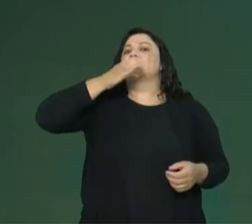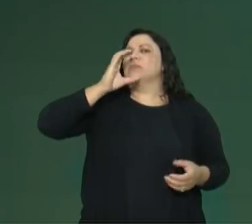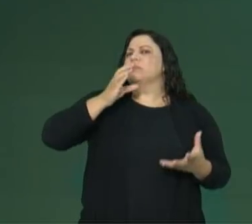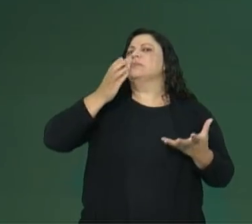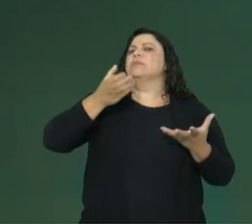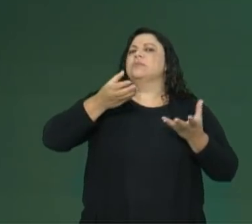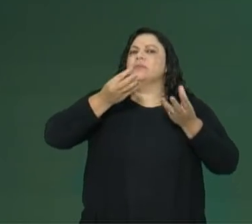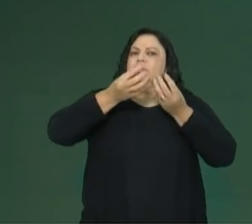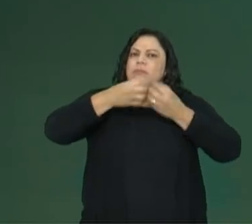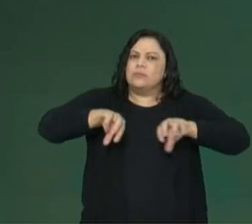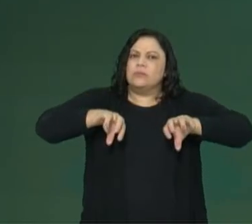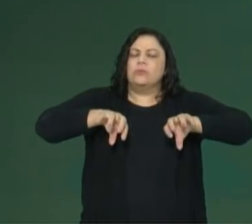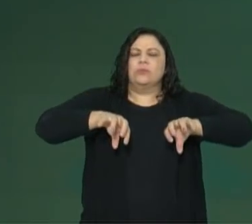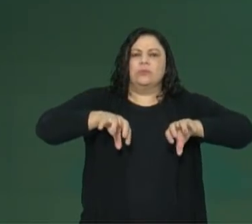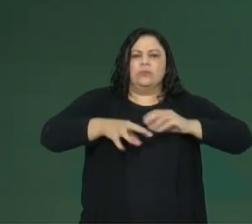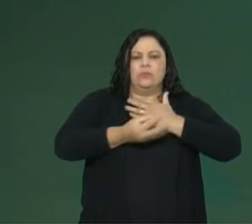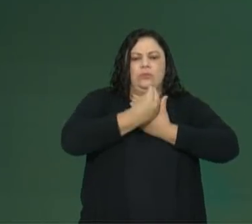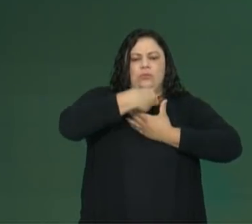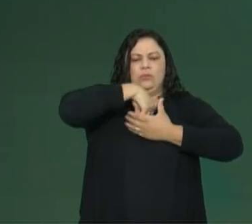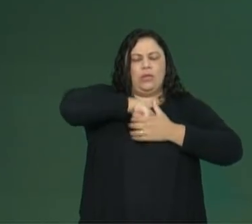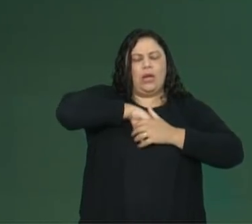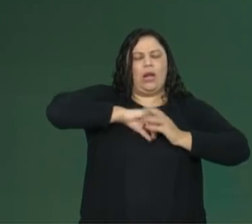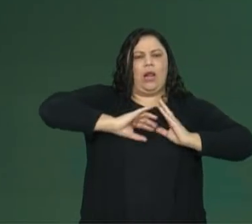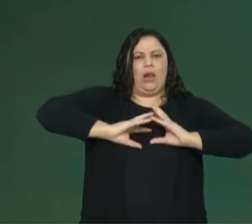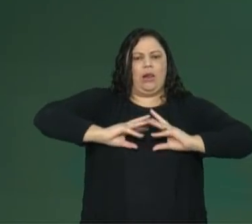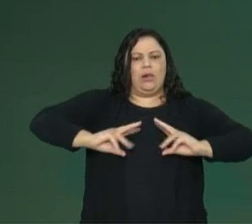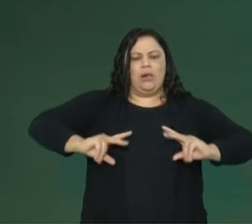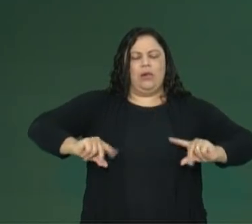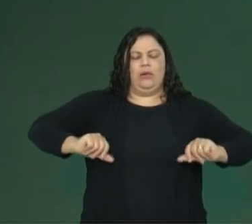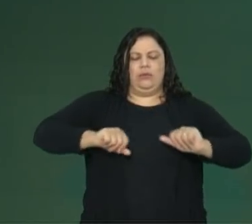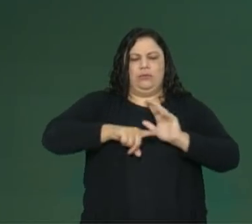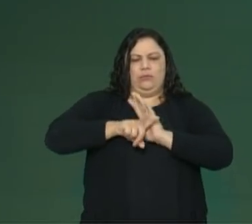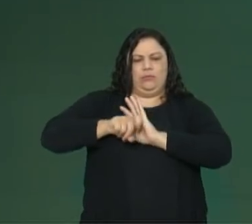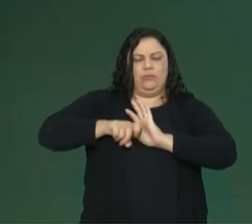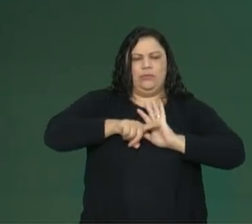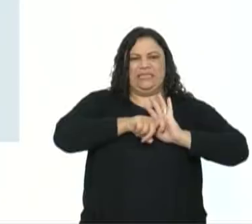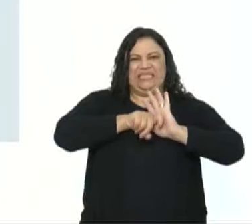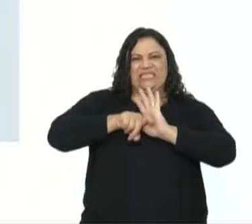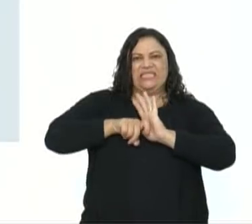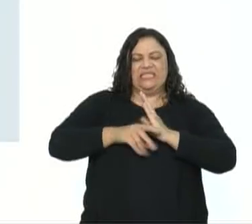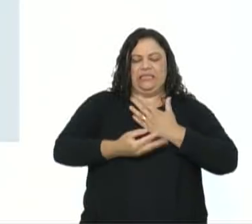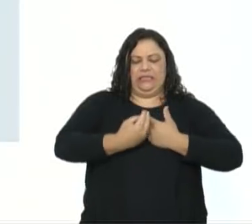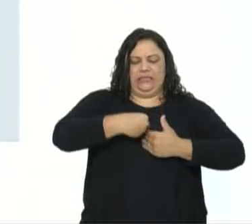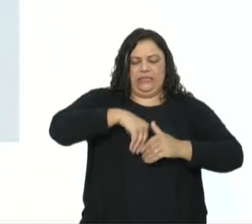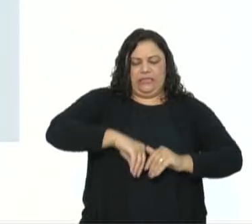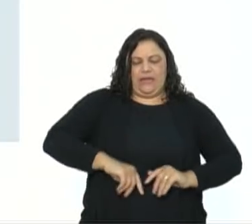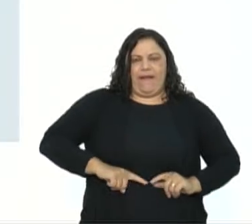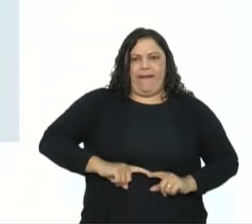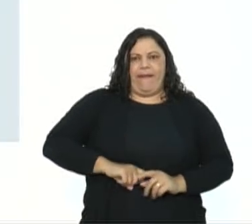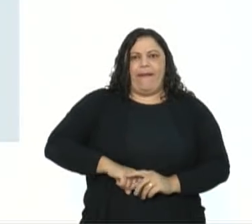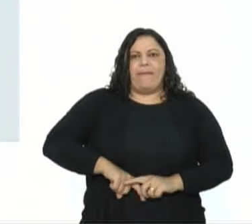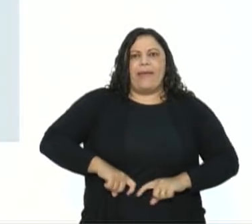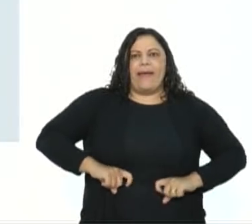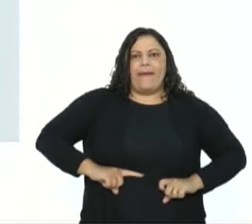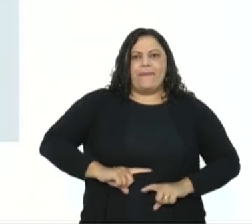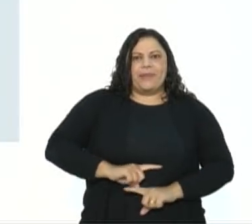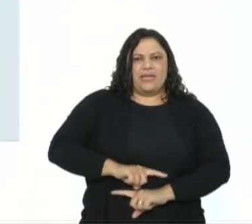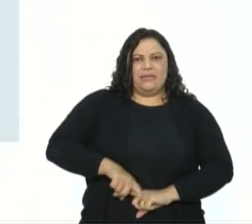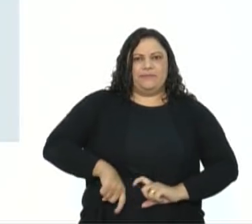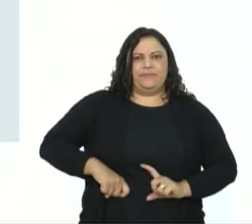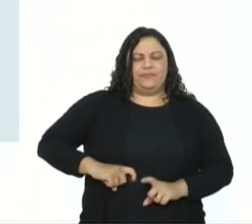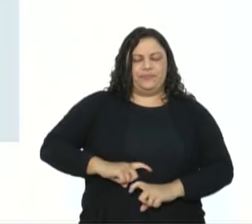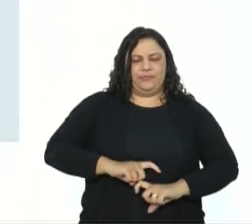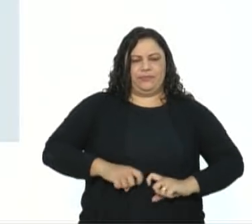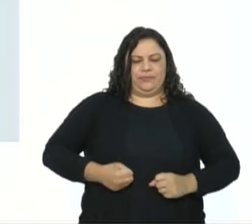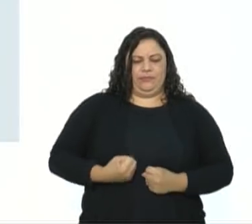ovo dentro do seu organismo, ele libera uma larva, lá no intestino. Essa larva no seu intestino pode migrar para o fígado,